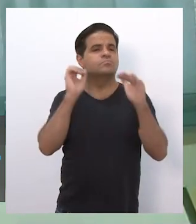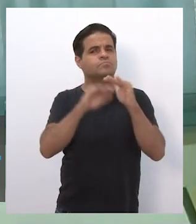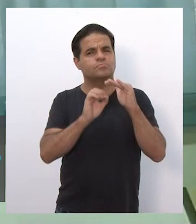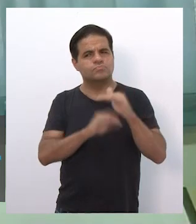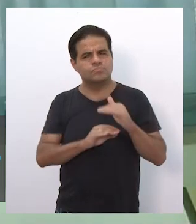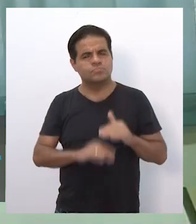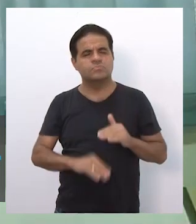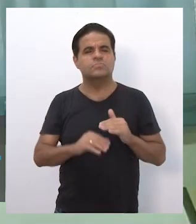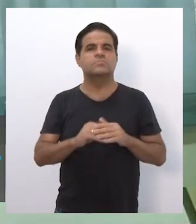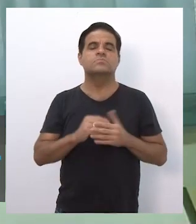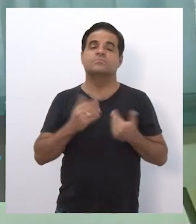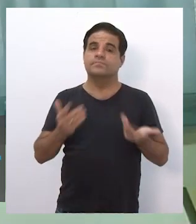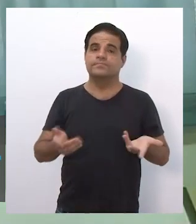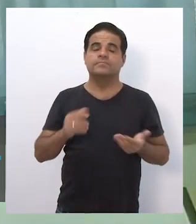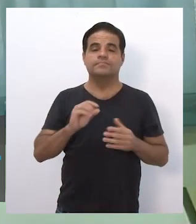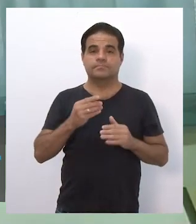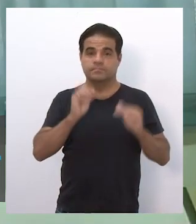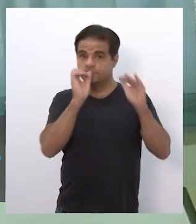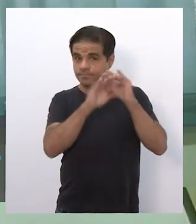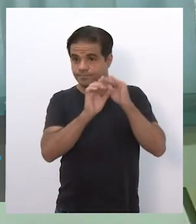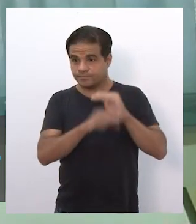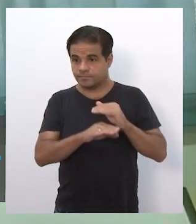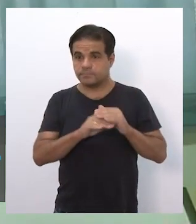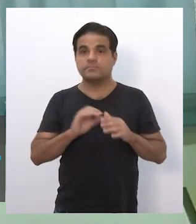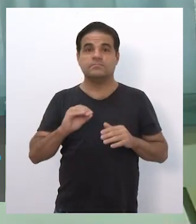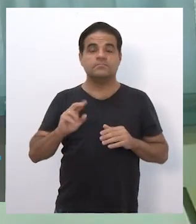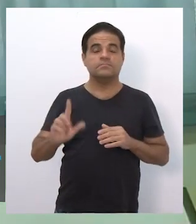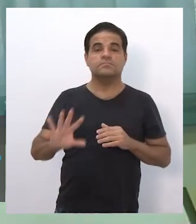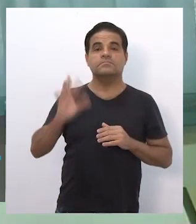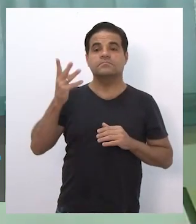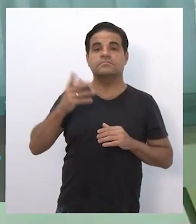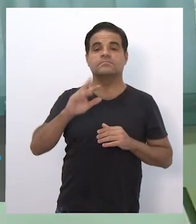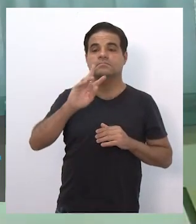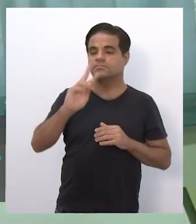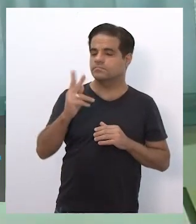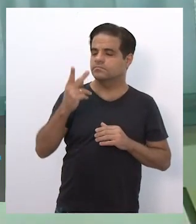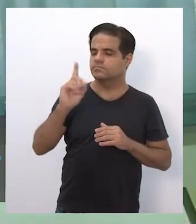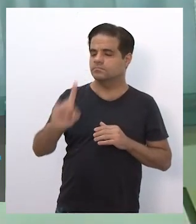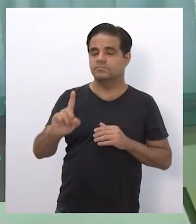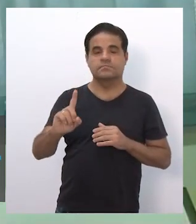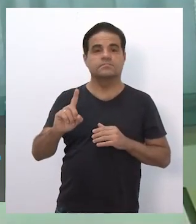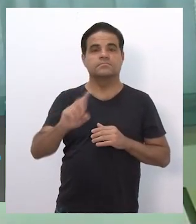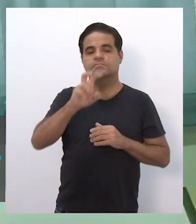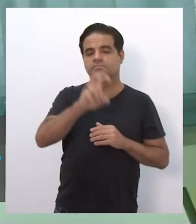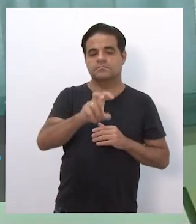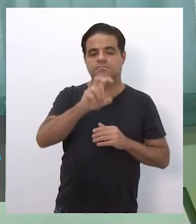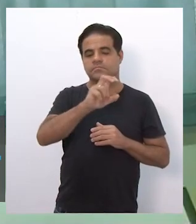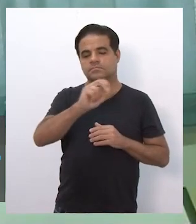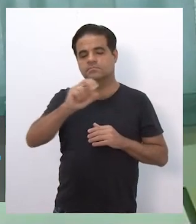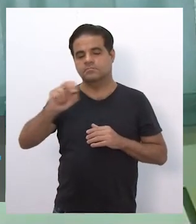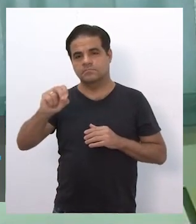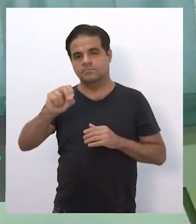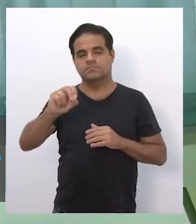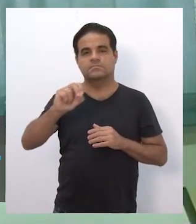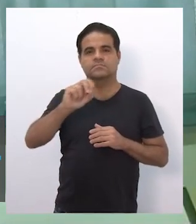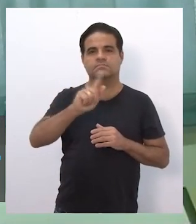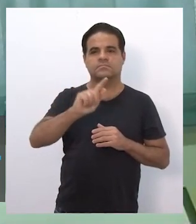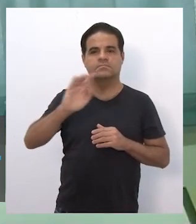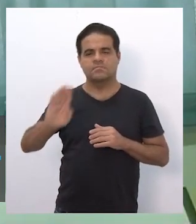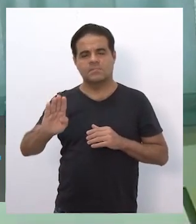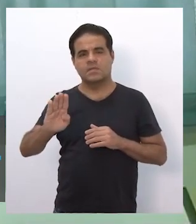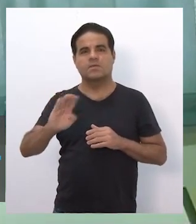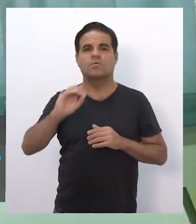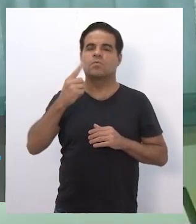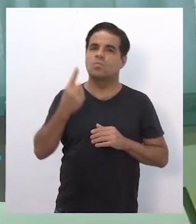Ou de arquivo. Então, o que acontece? Um HD de 500 GB ou de